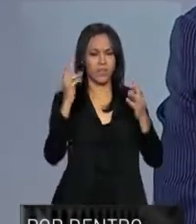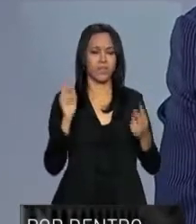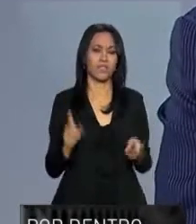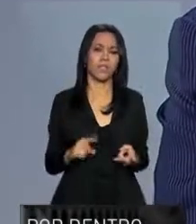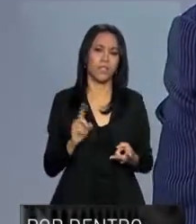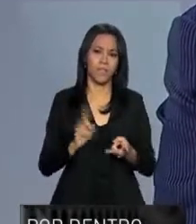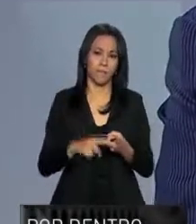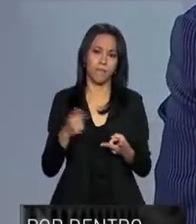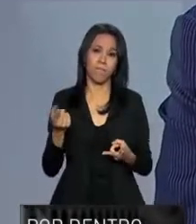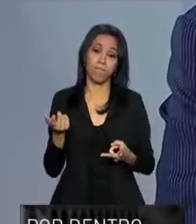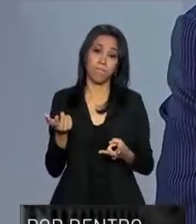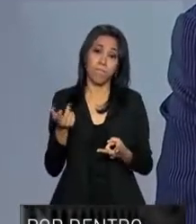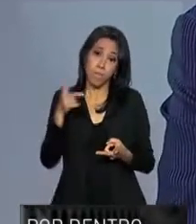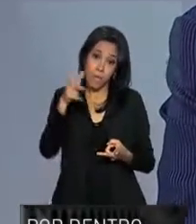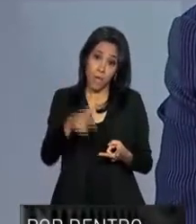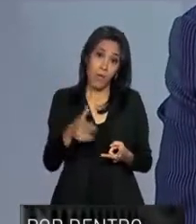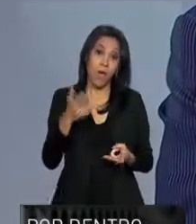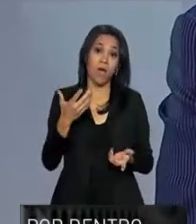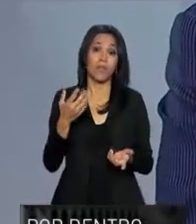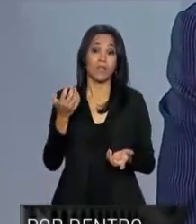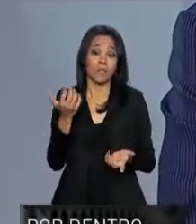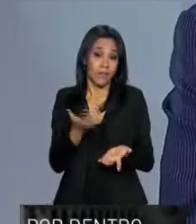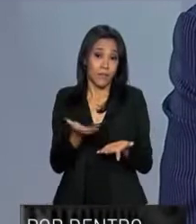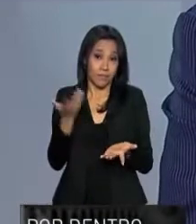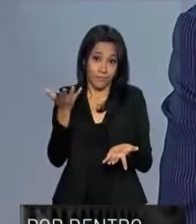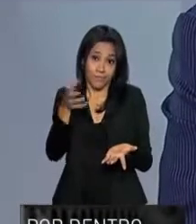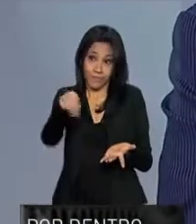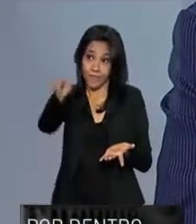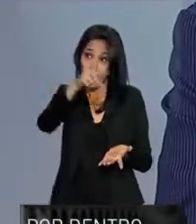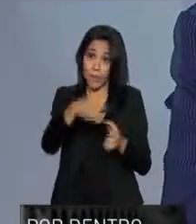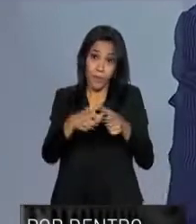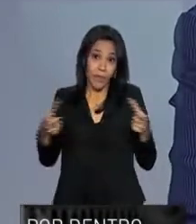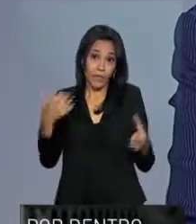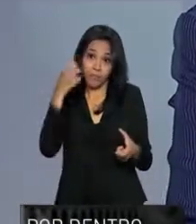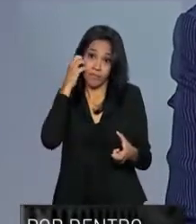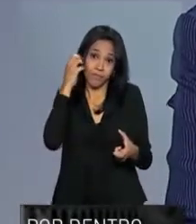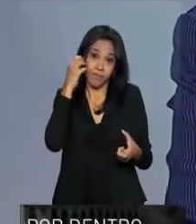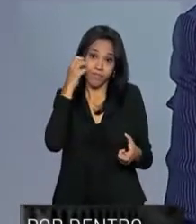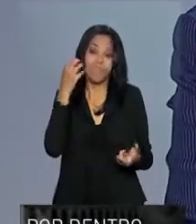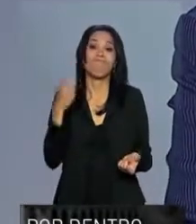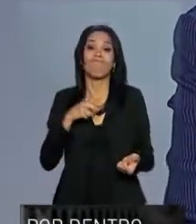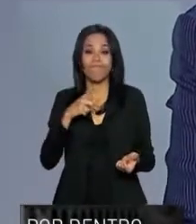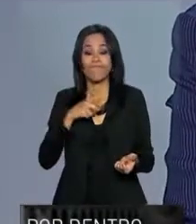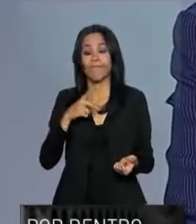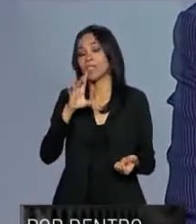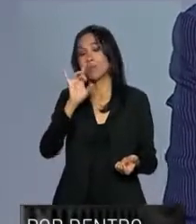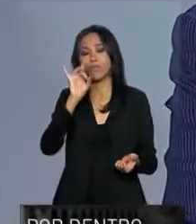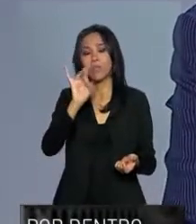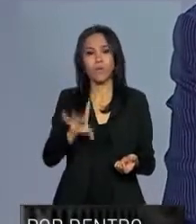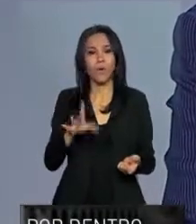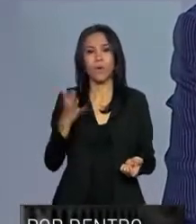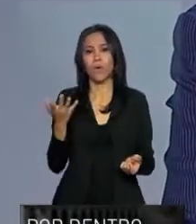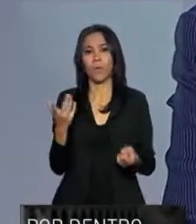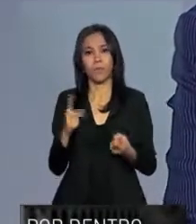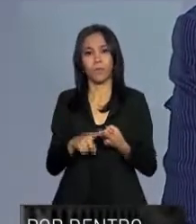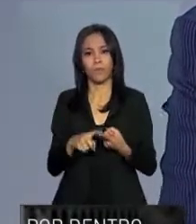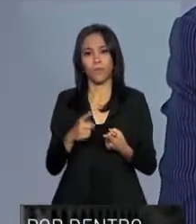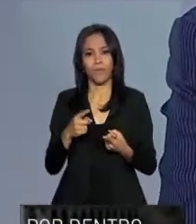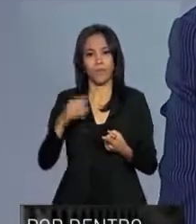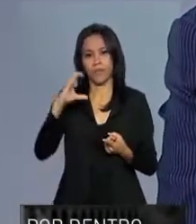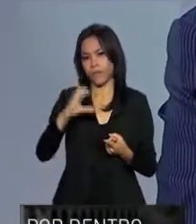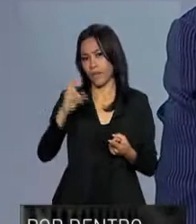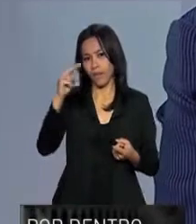eletrônicos como smartphone que boa parte da população já possui não só na identidade não só na qnh